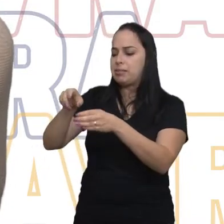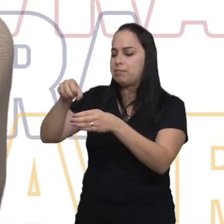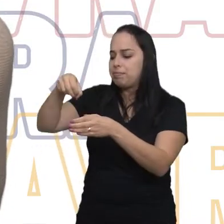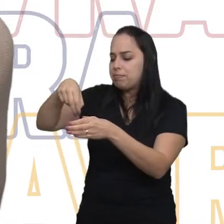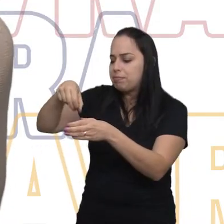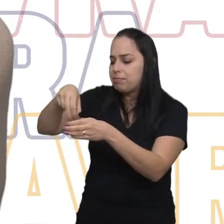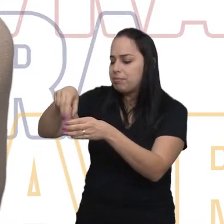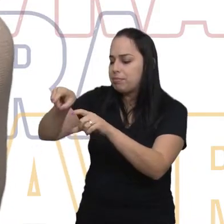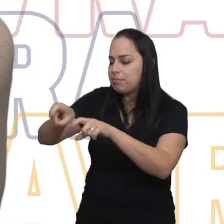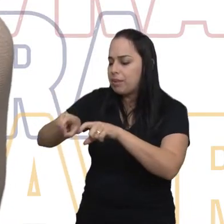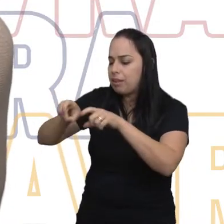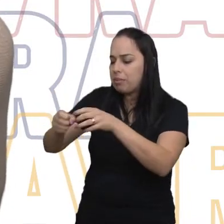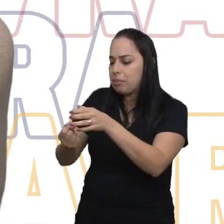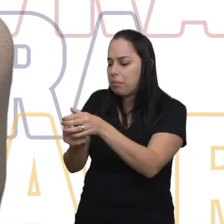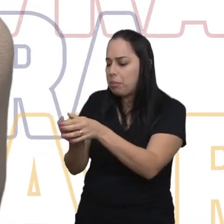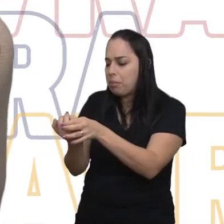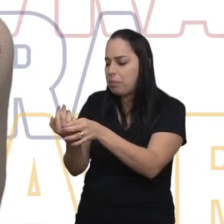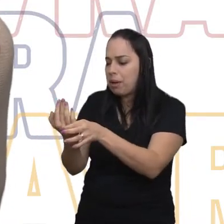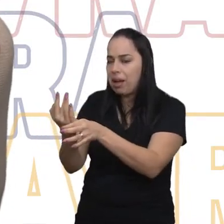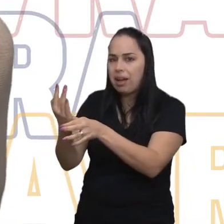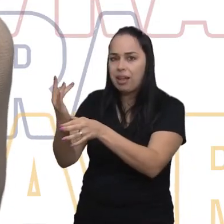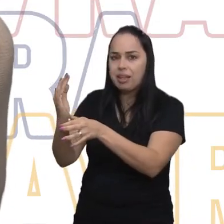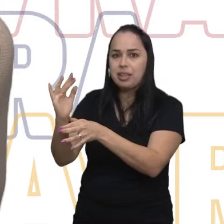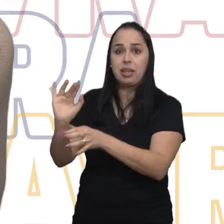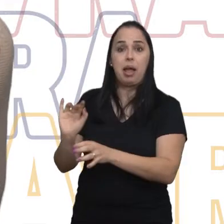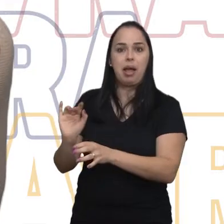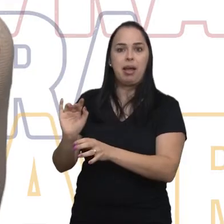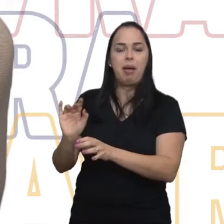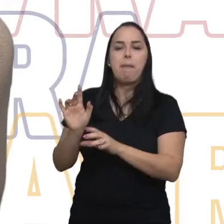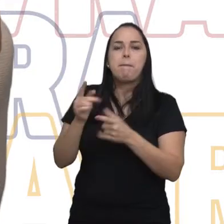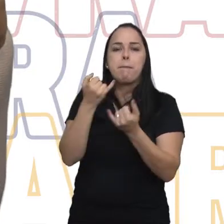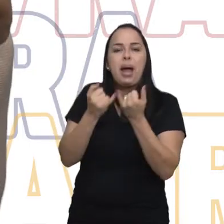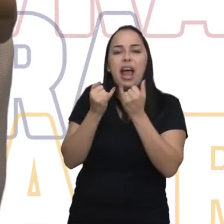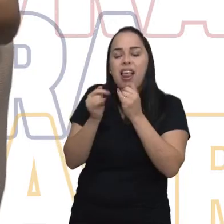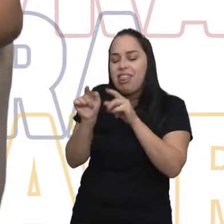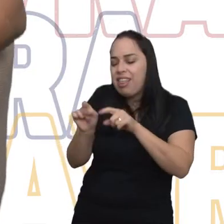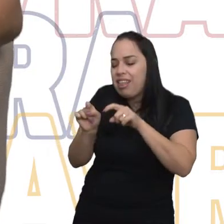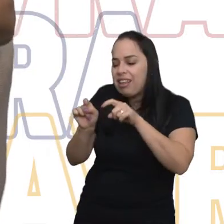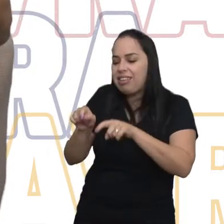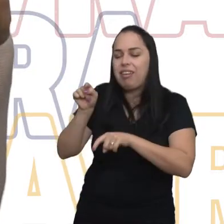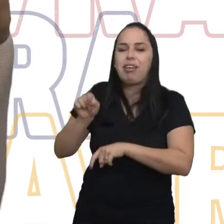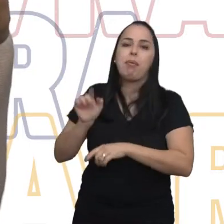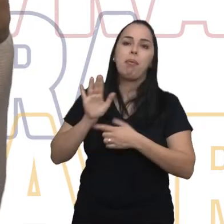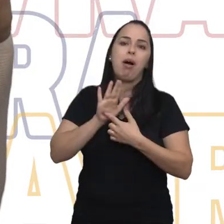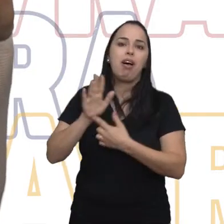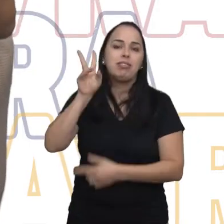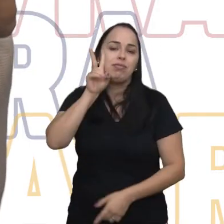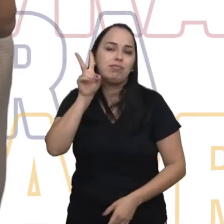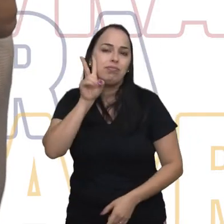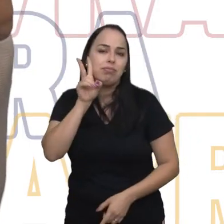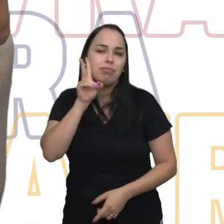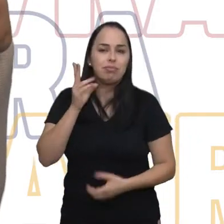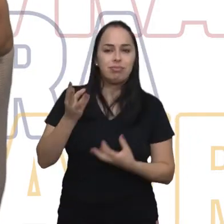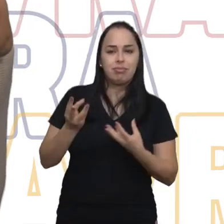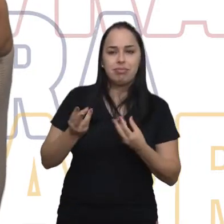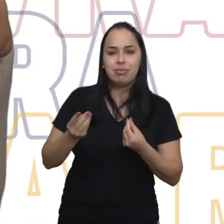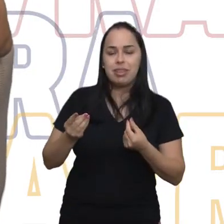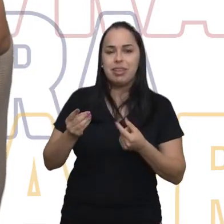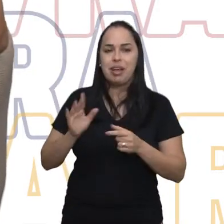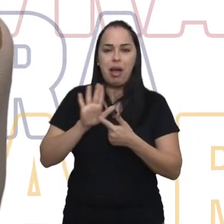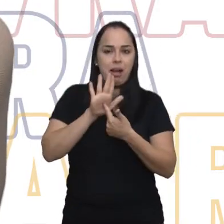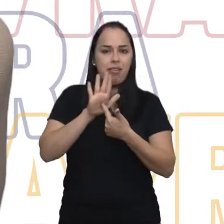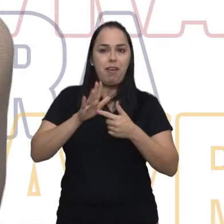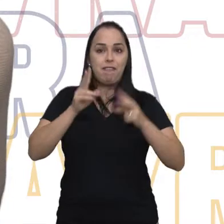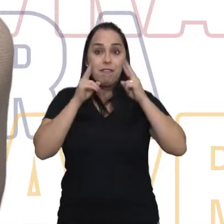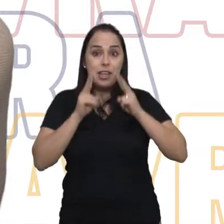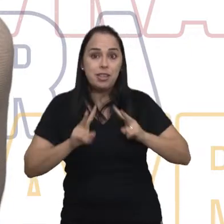como eu falei para você, que foi a semana passada, a fazendinha, né? Então tem toda uma história, né? A parte lúdica